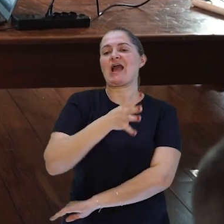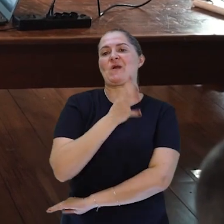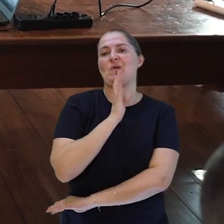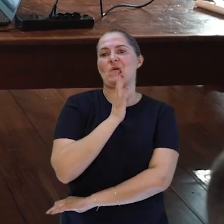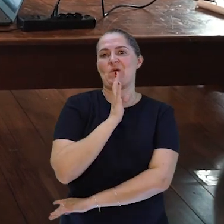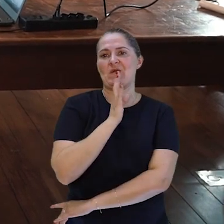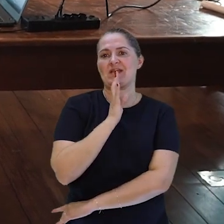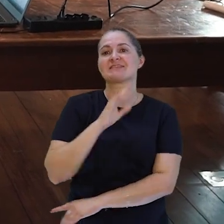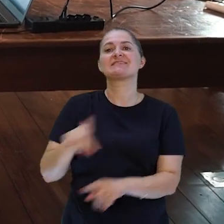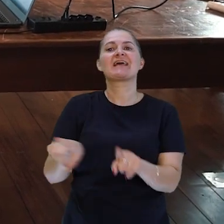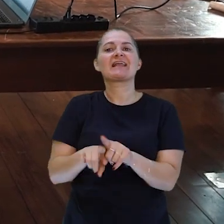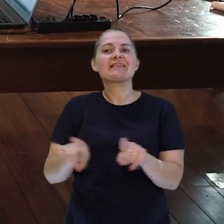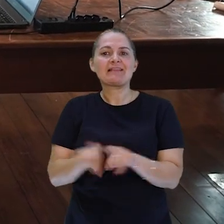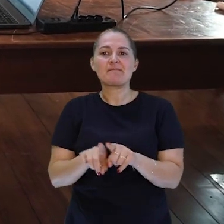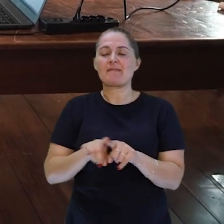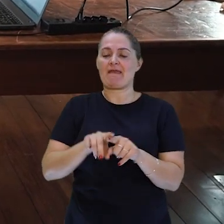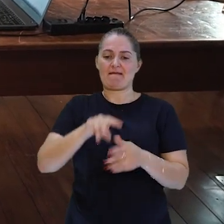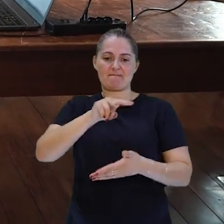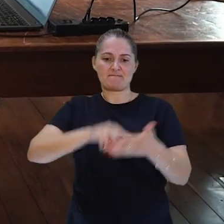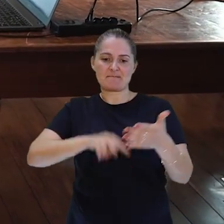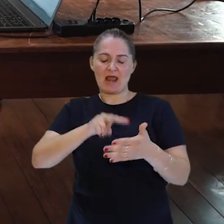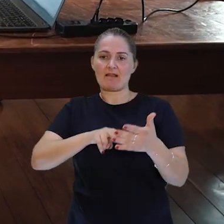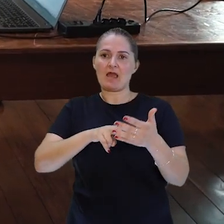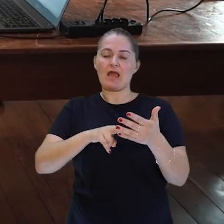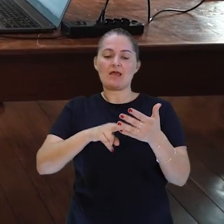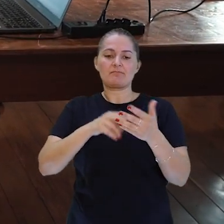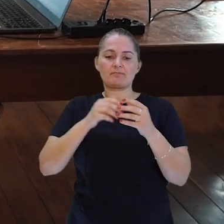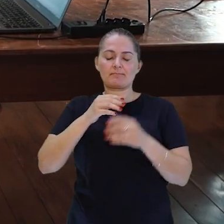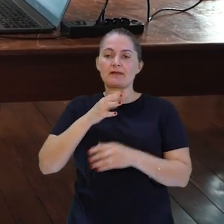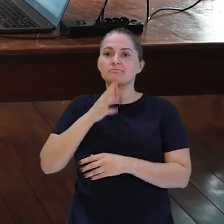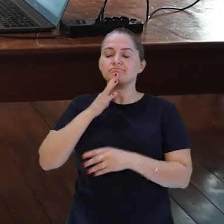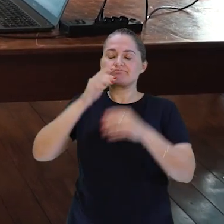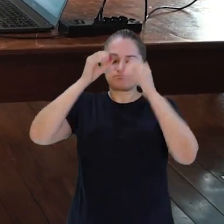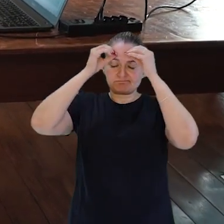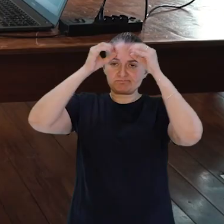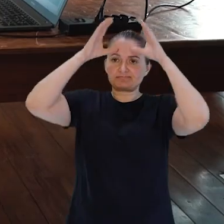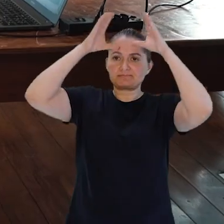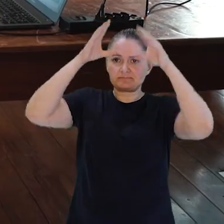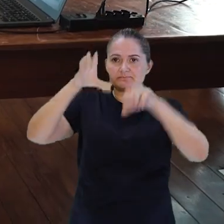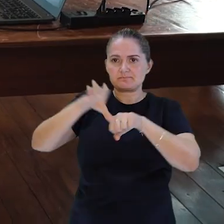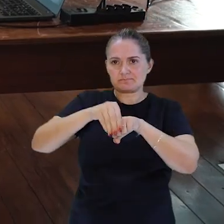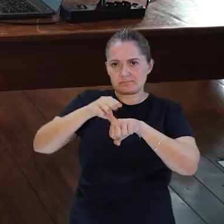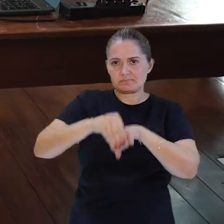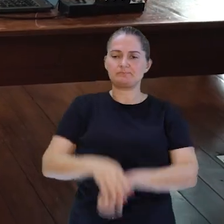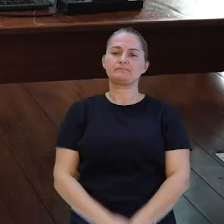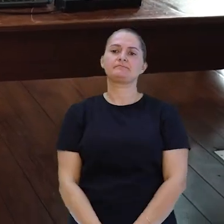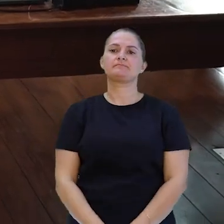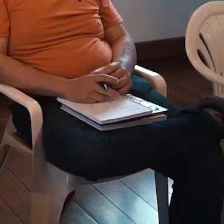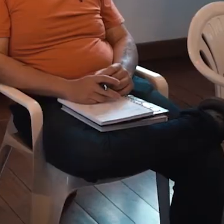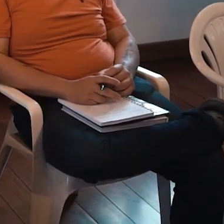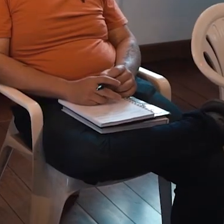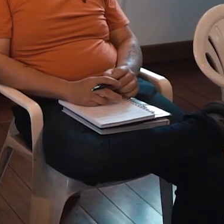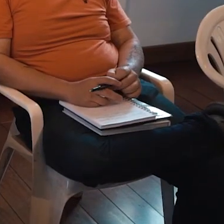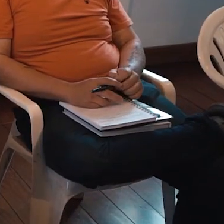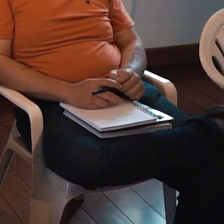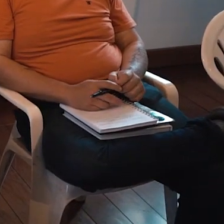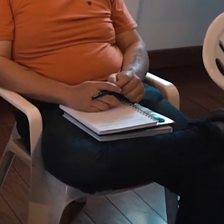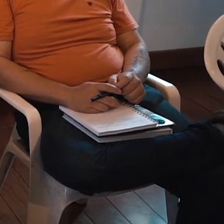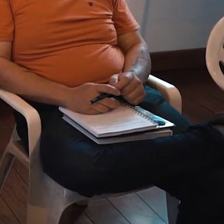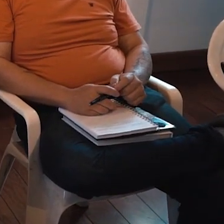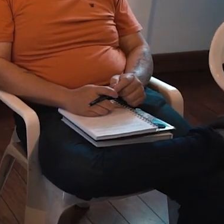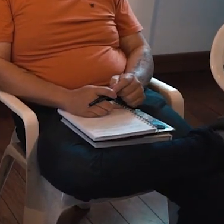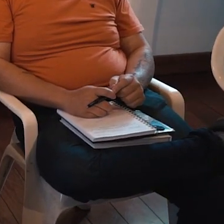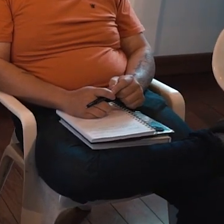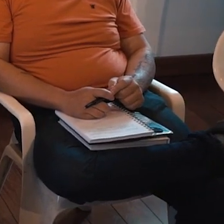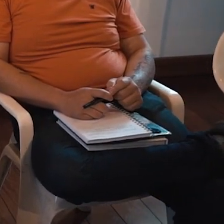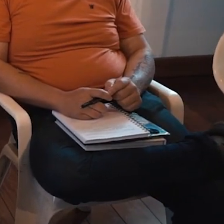de incitar a sociedade a conhecer, né, enfim, a leitura, ao conhecimento.